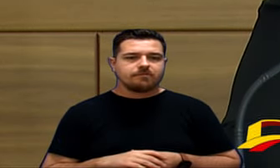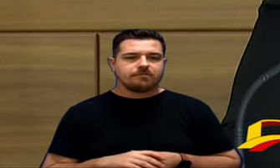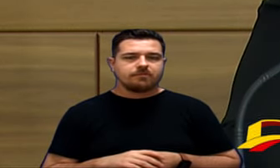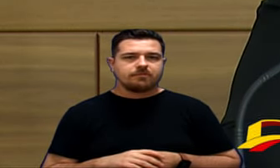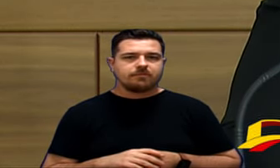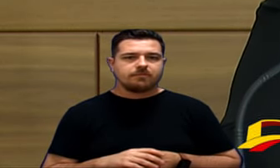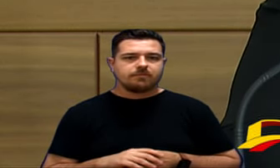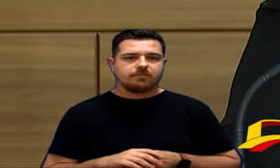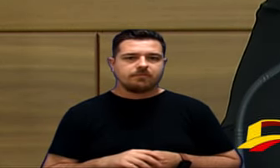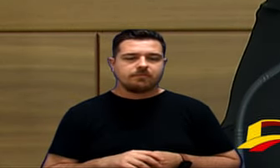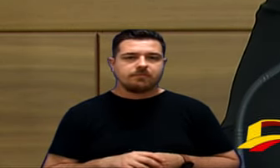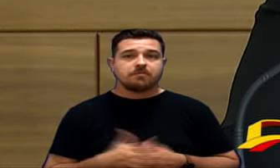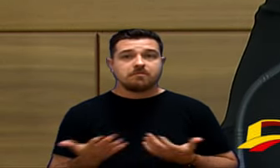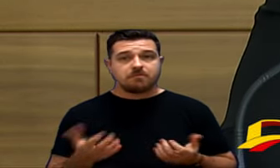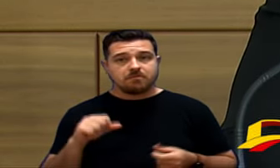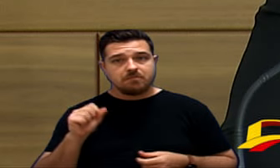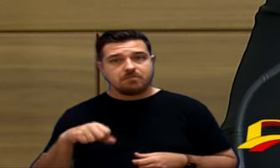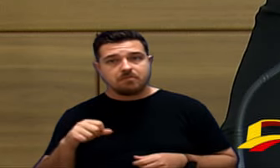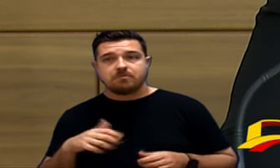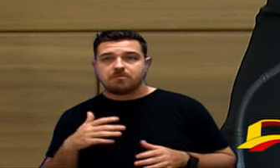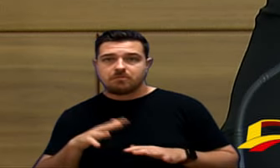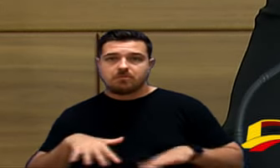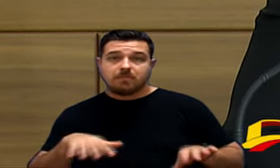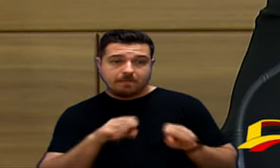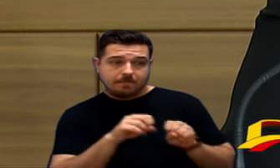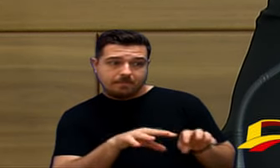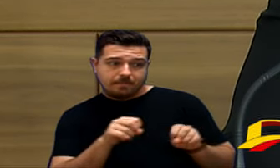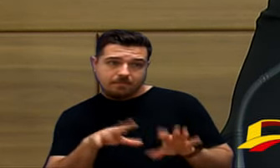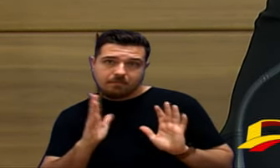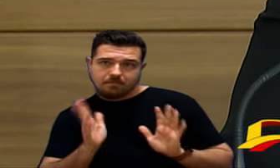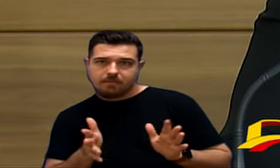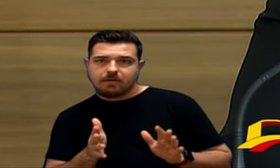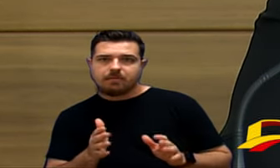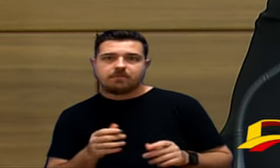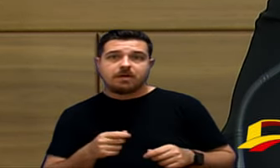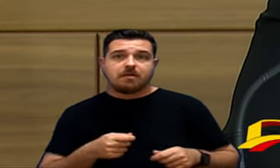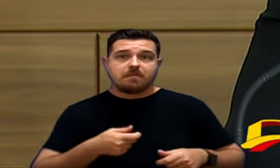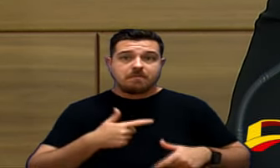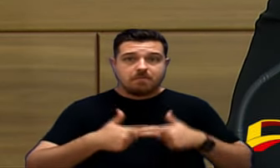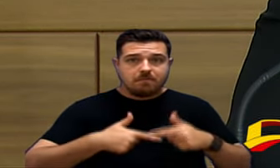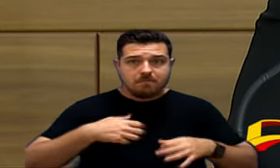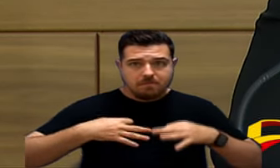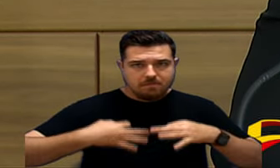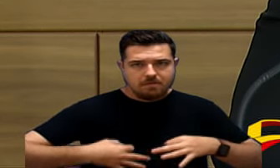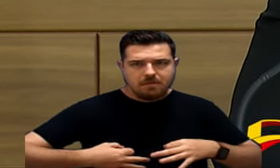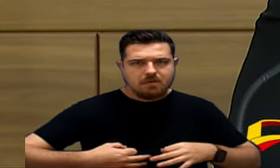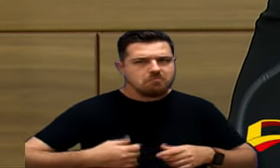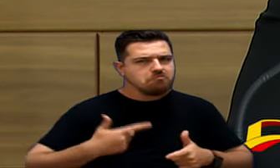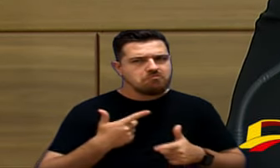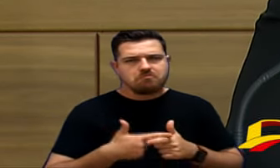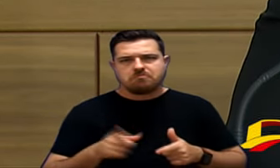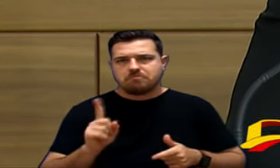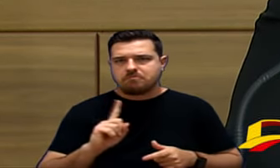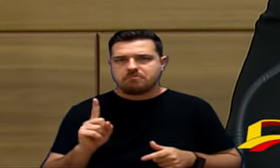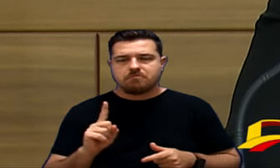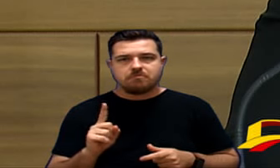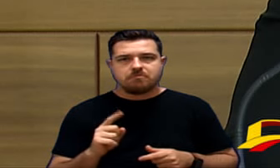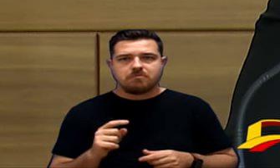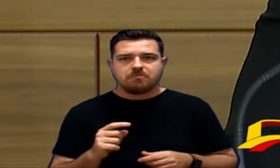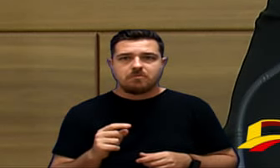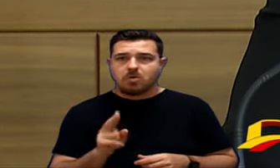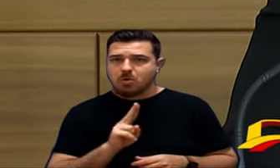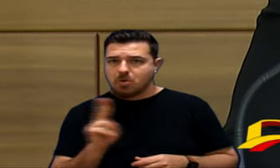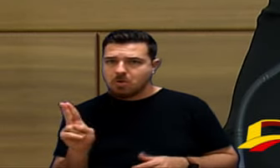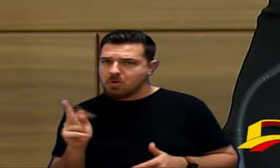excelência sim a princípio foram des assinados mas com relação à execução do serviço pra gente não importa muito qual seria ali a denominação do